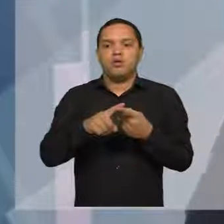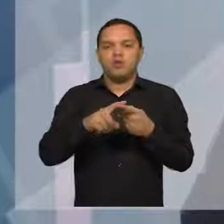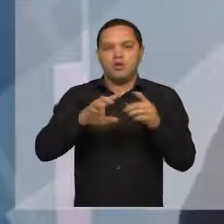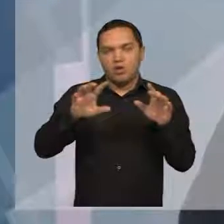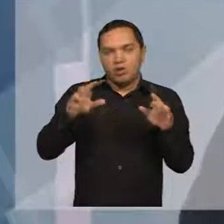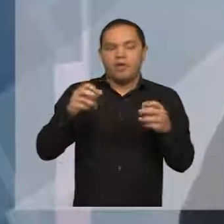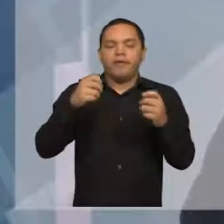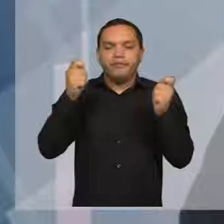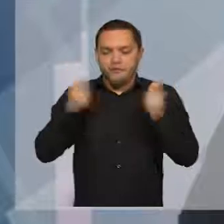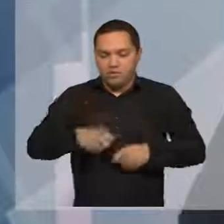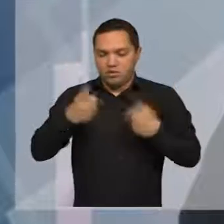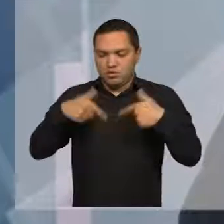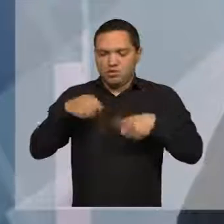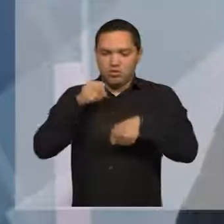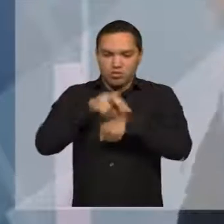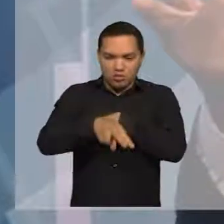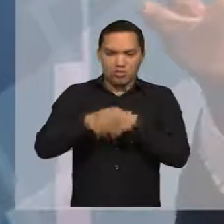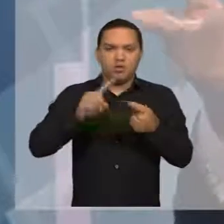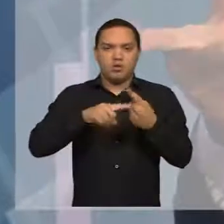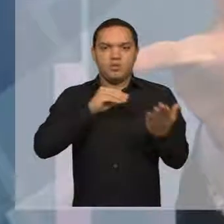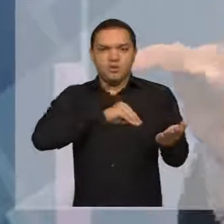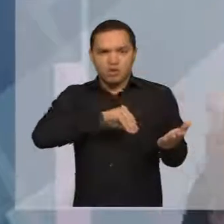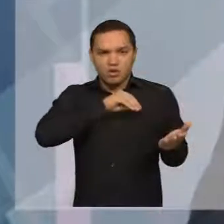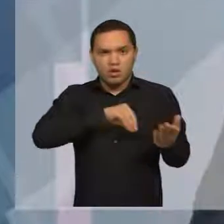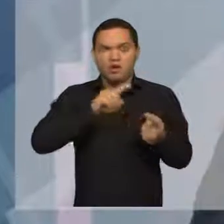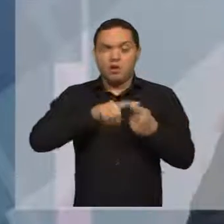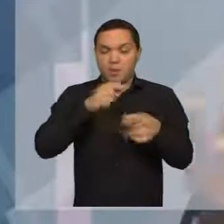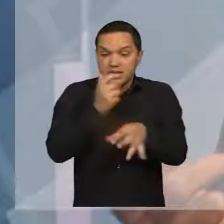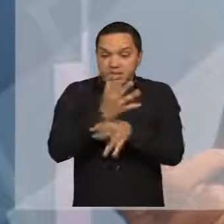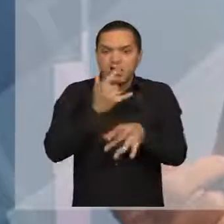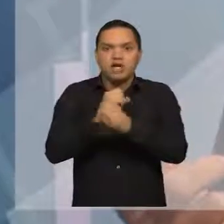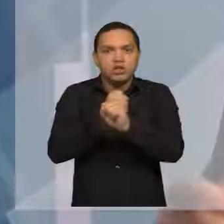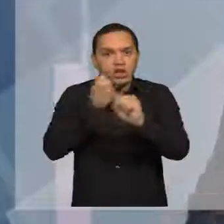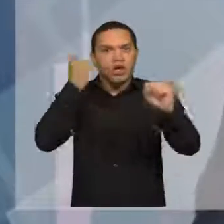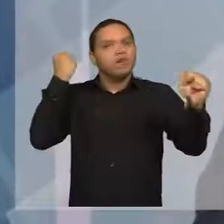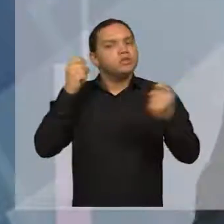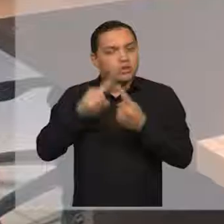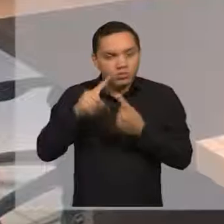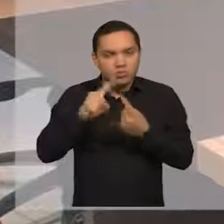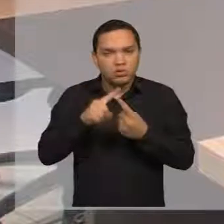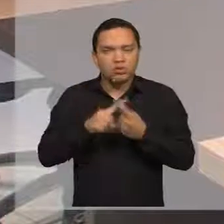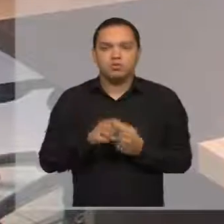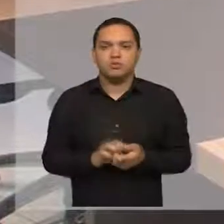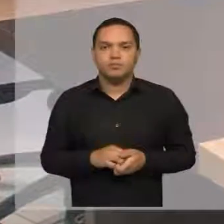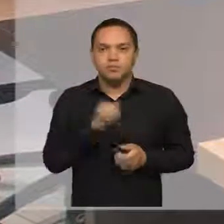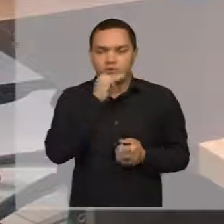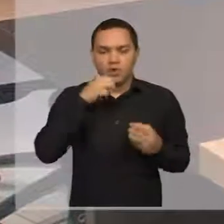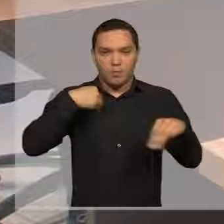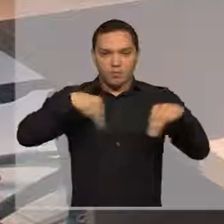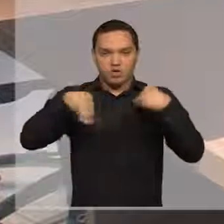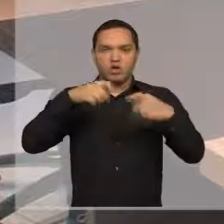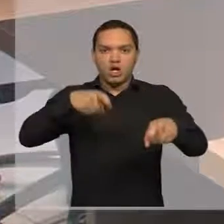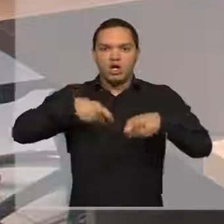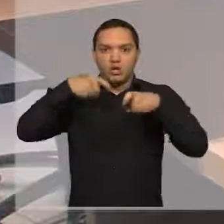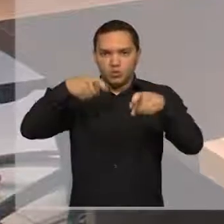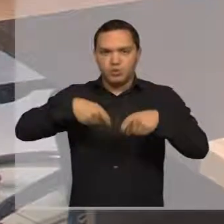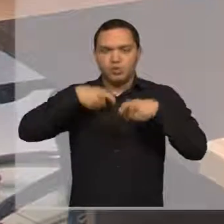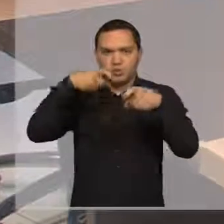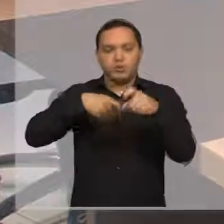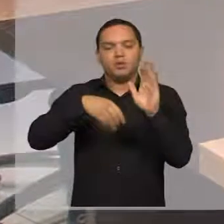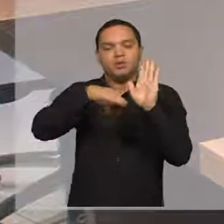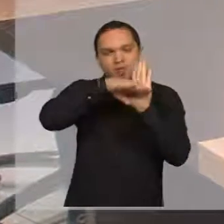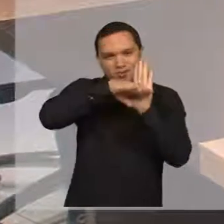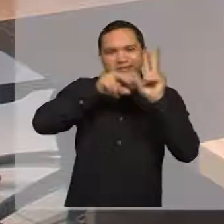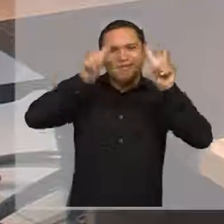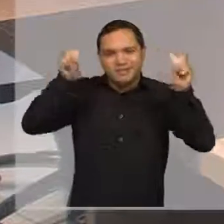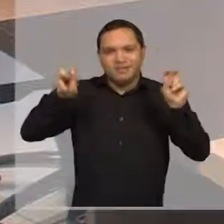da geração de emprego, de renda. Até mesmo das grandes cidades. Porque... Isso. Olha aqui, Ministério da Agricultura, para ver que não